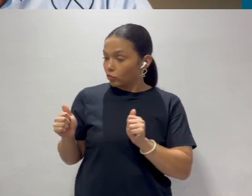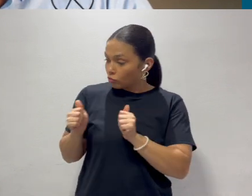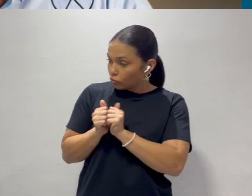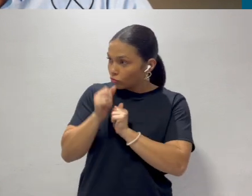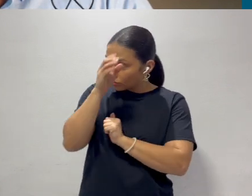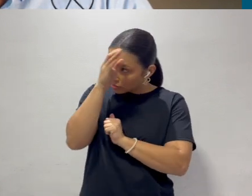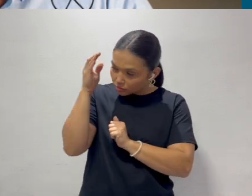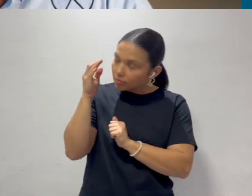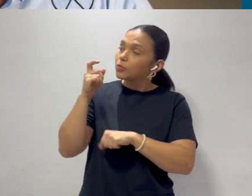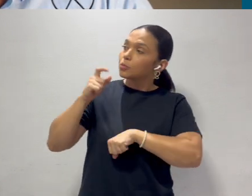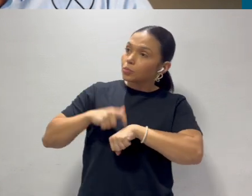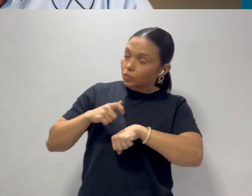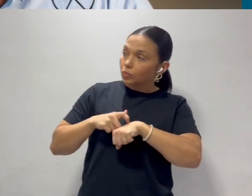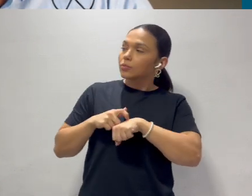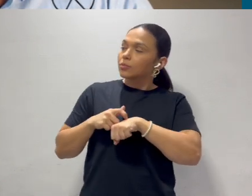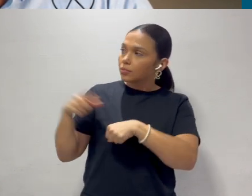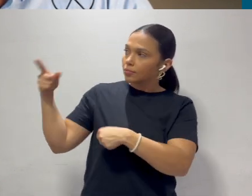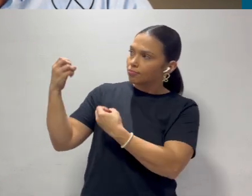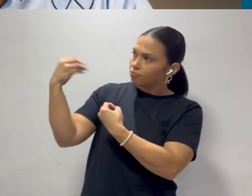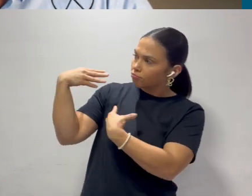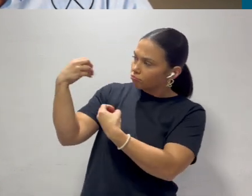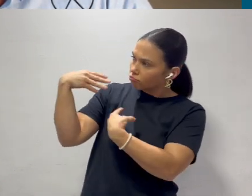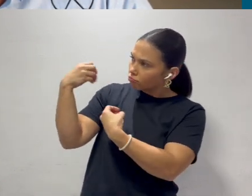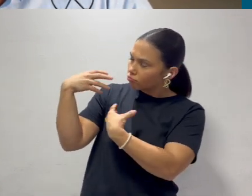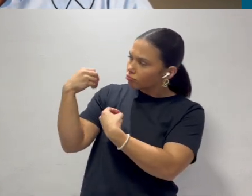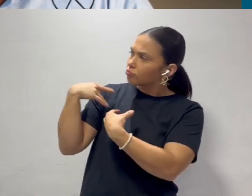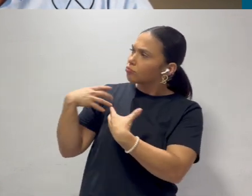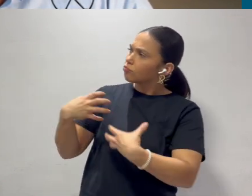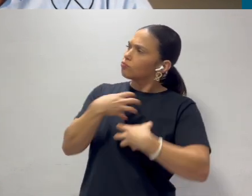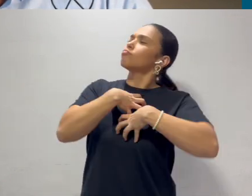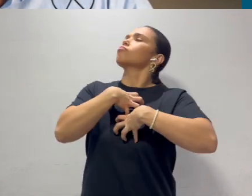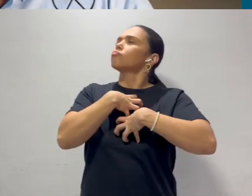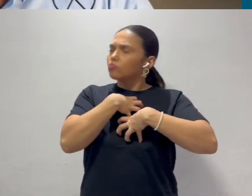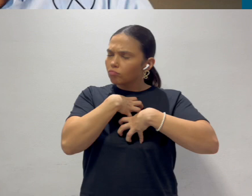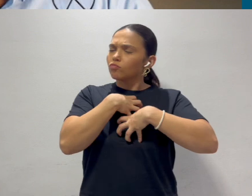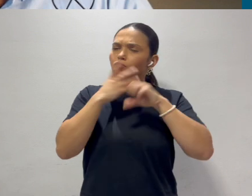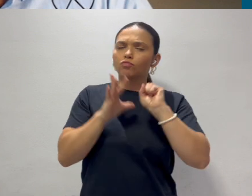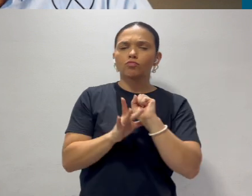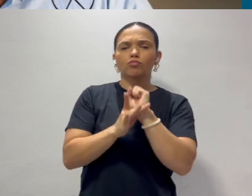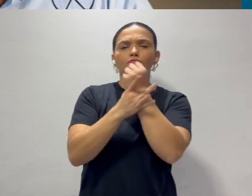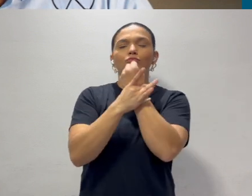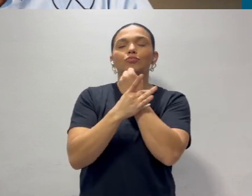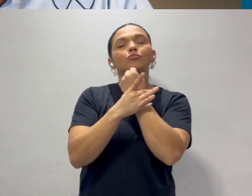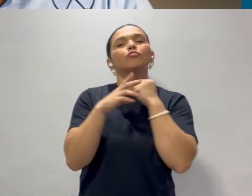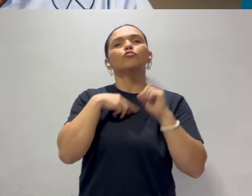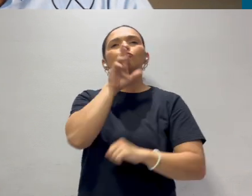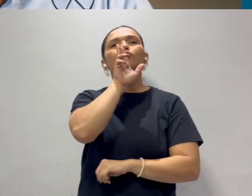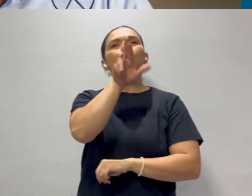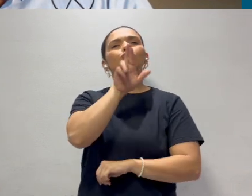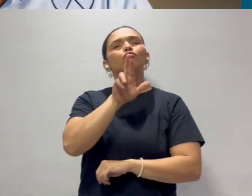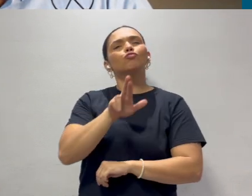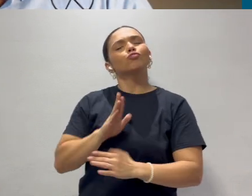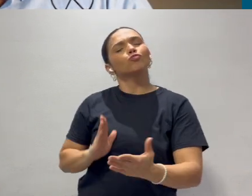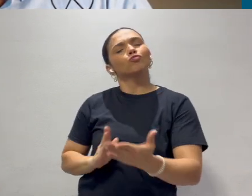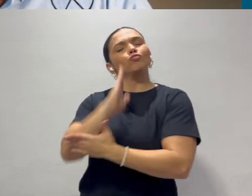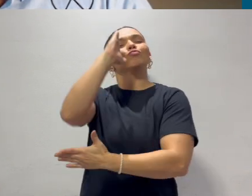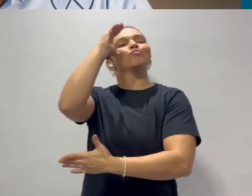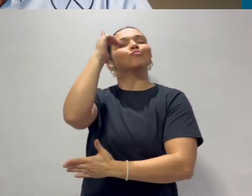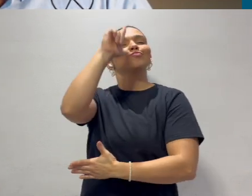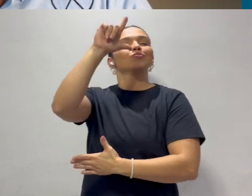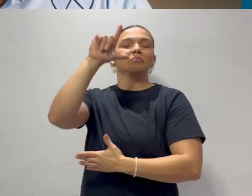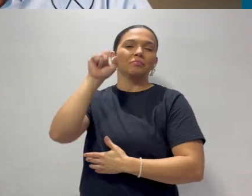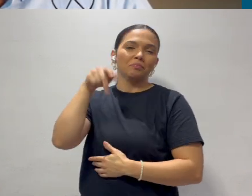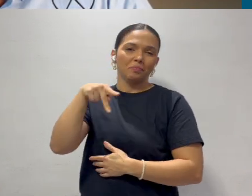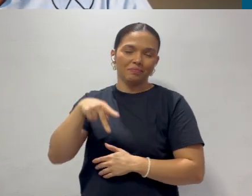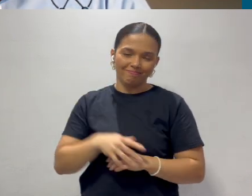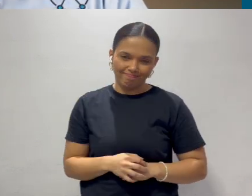estar muito junto com o teu cliente nesse momento, para ele poder se sentir seguro e passar na perícia de uma forma tranquila e ter a